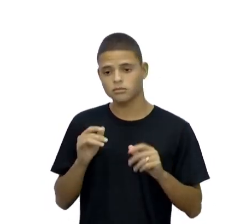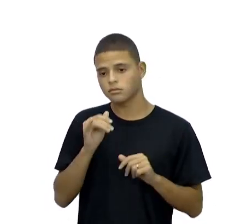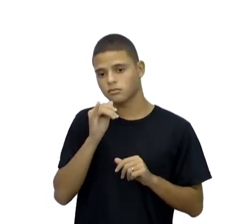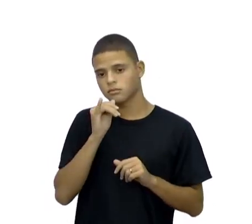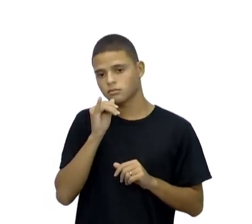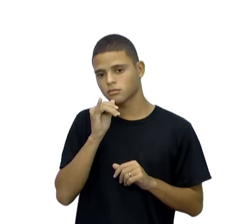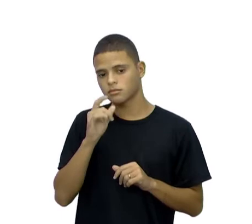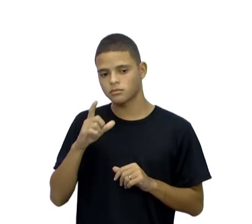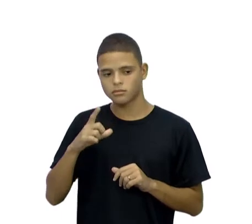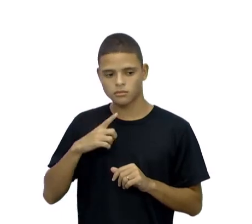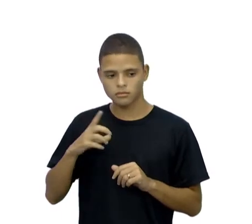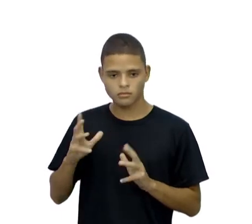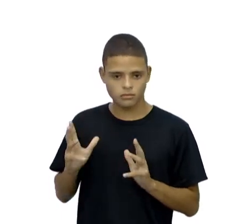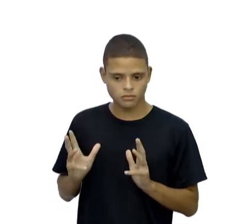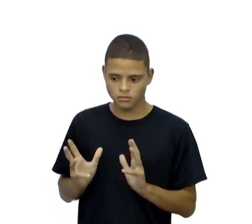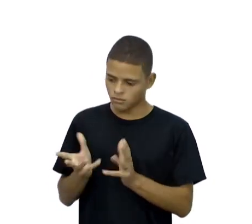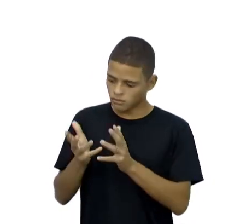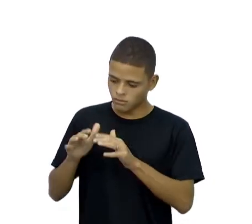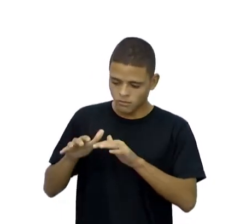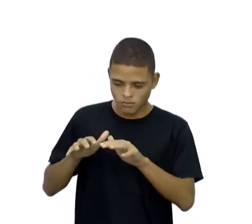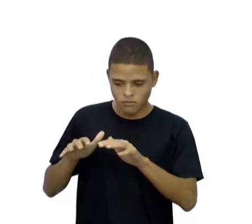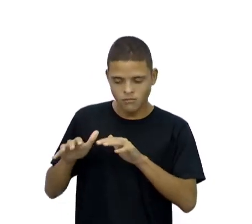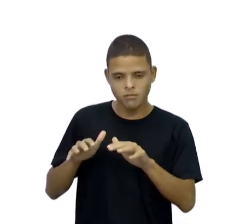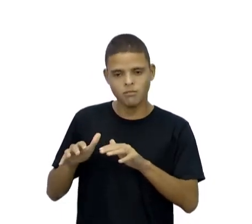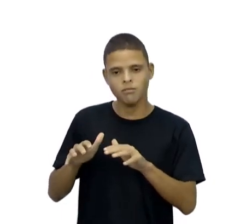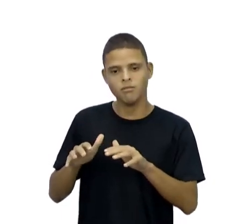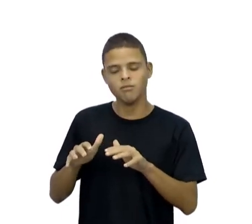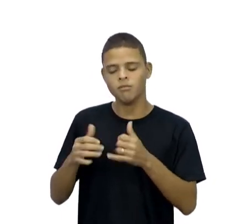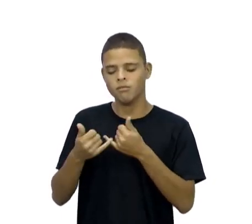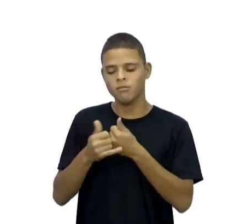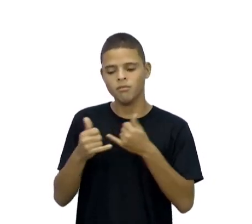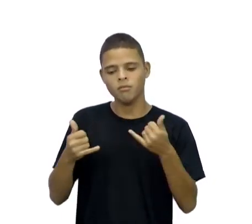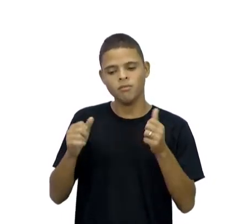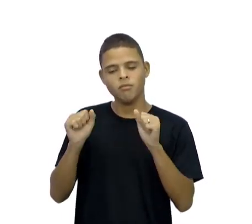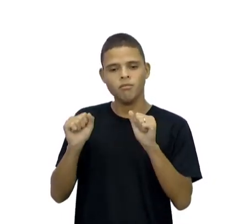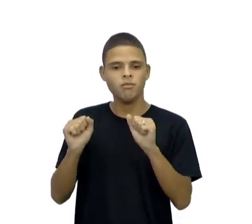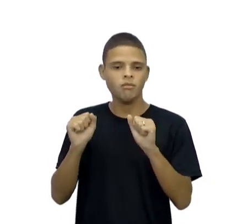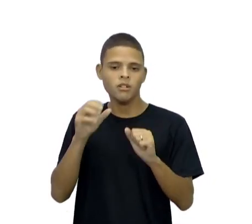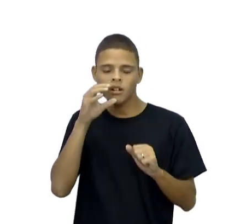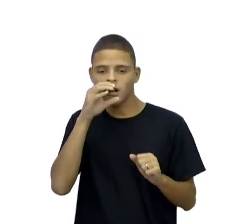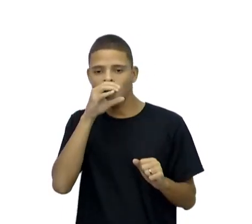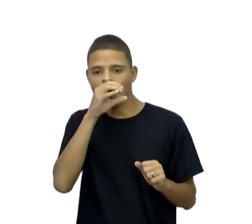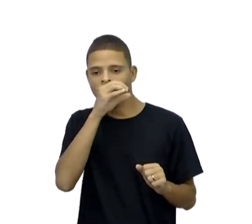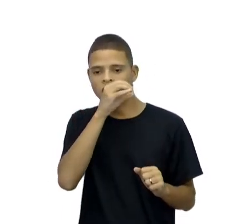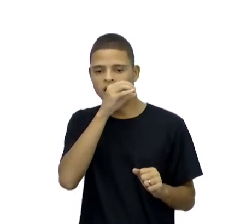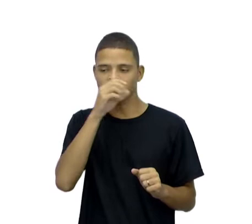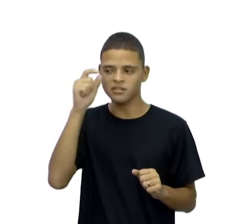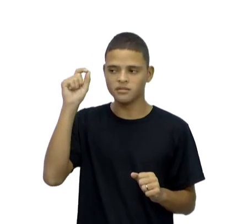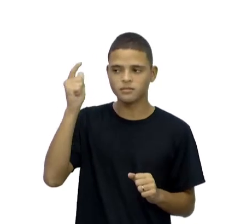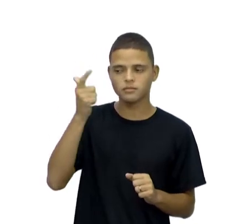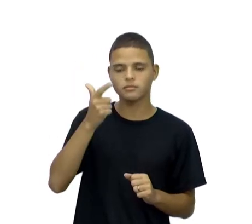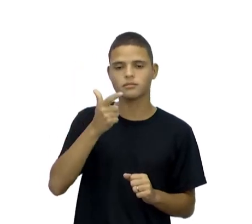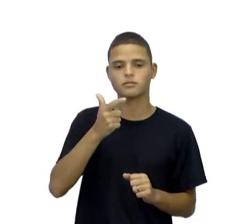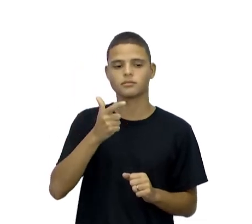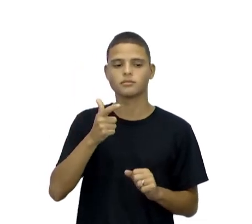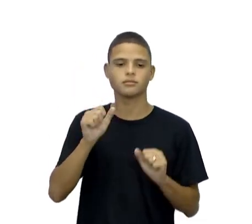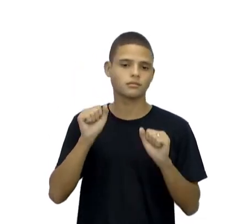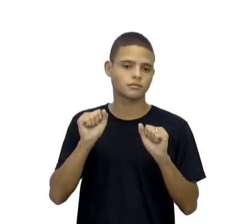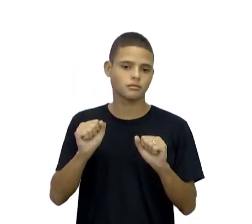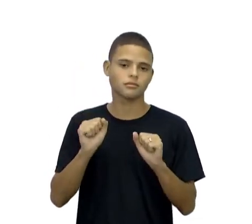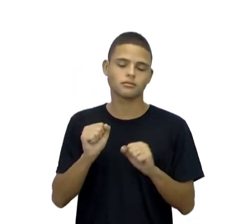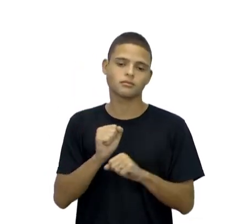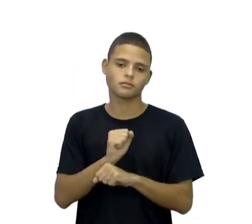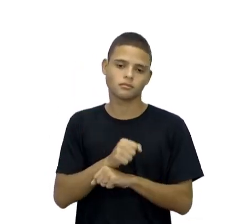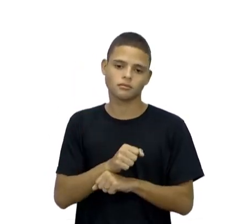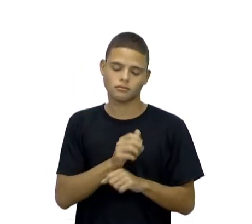um estímulo, né, um pouco de energia, que pode ser na forma de calor, na forma de luz ou qualquer coisa, eles